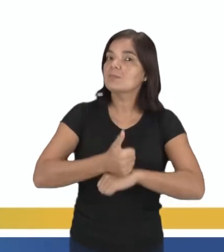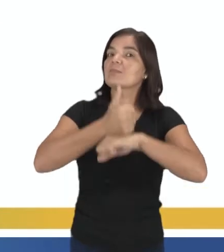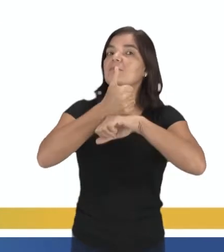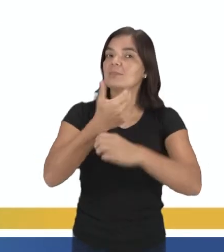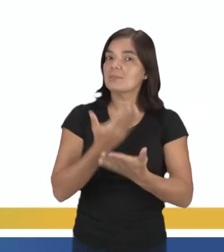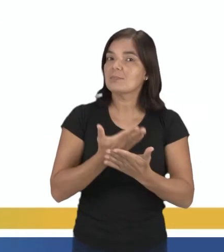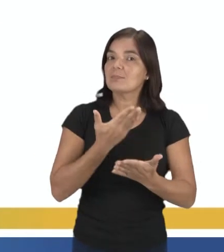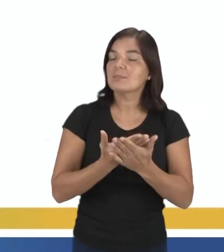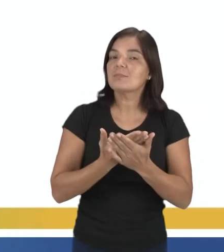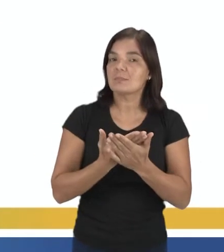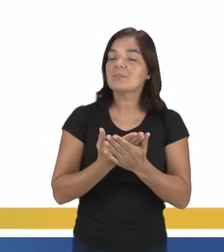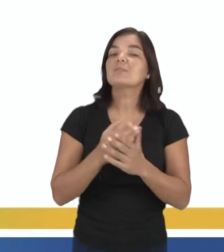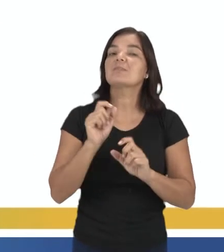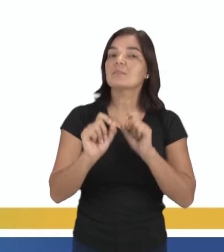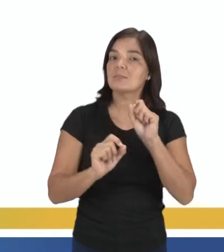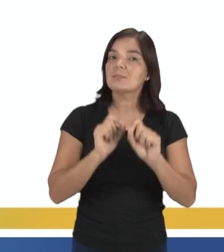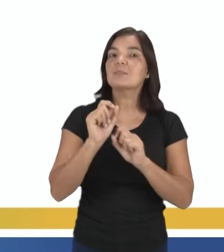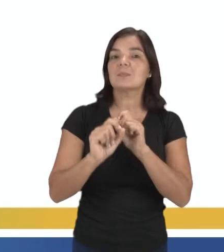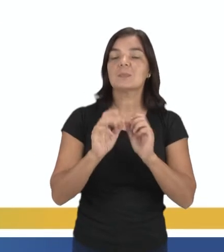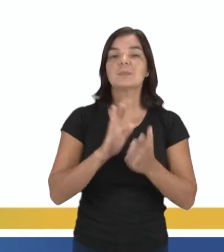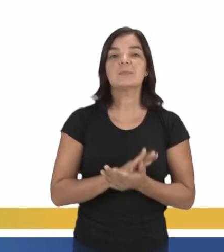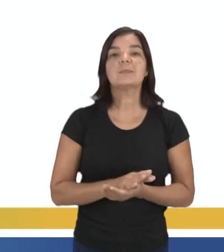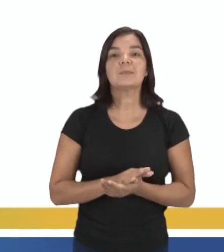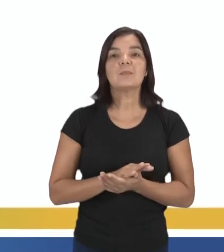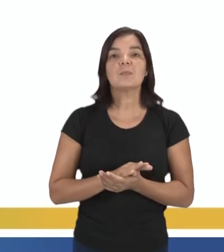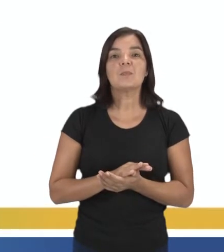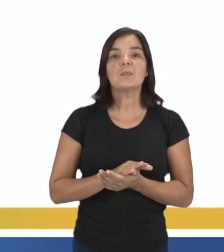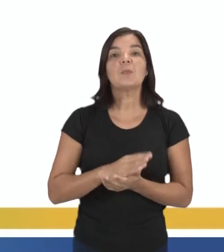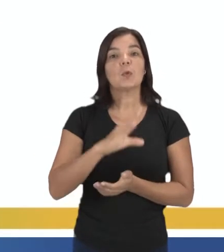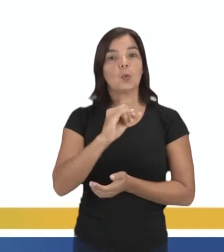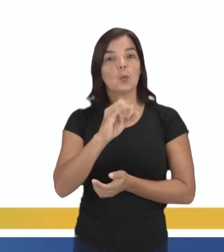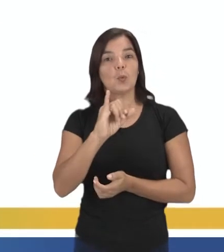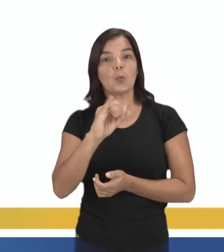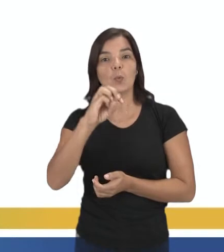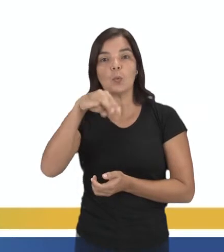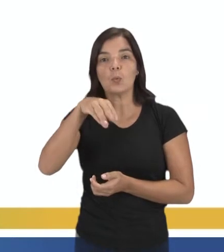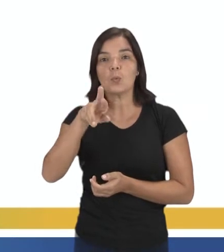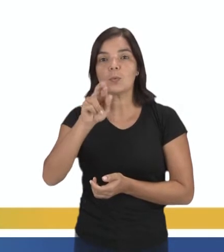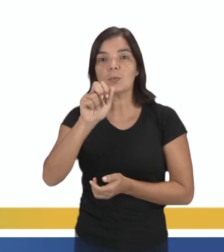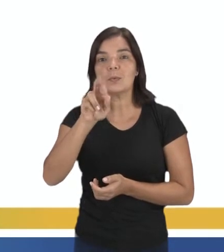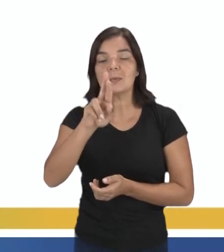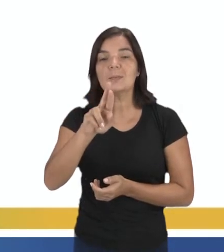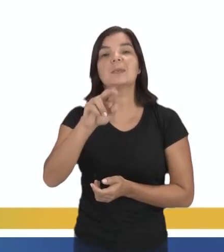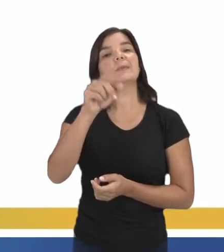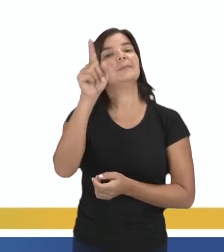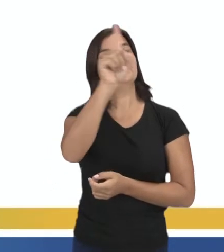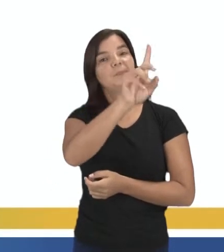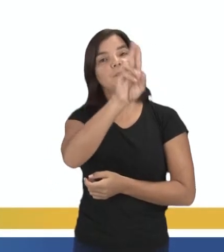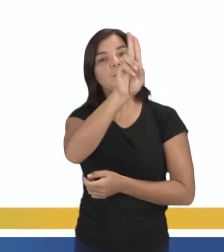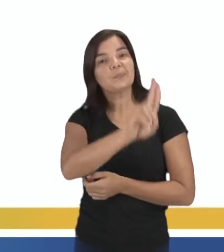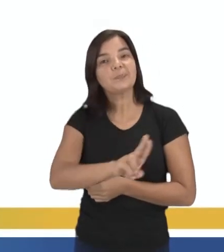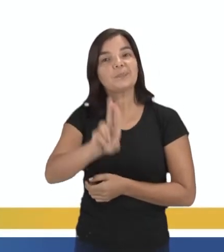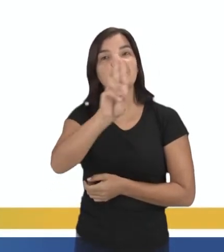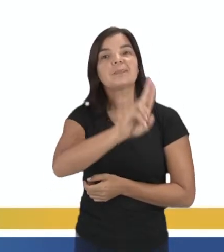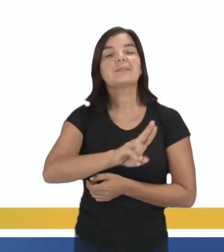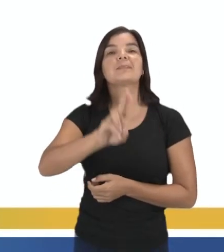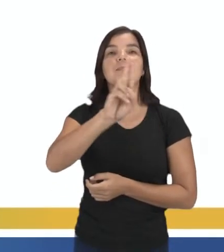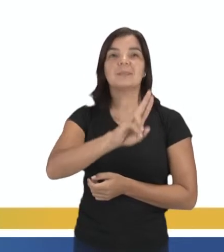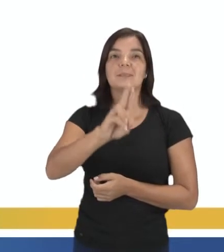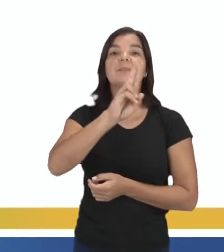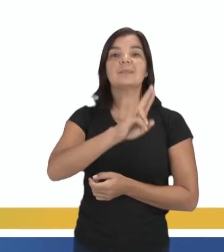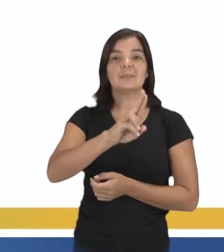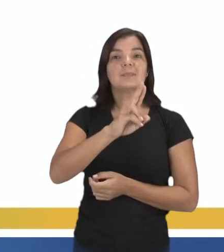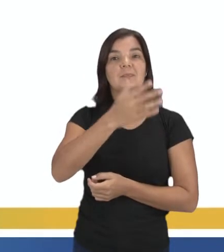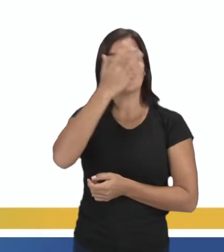desses estudantes que liderou aquela questão Coimbrã, lá na Universidade de Coimbra, que é onde estava a